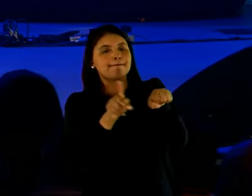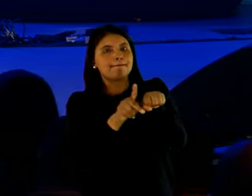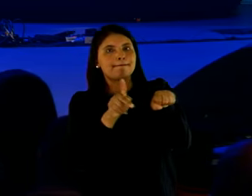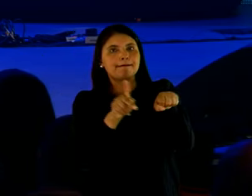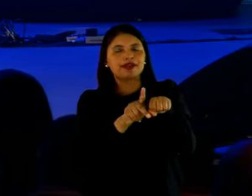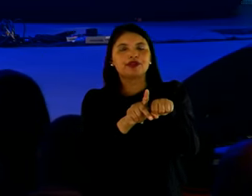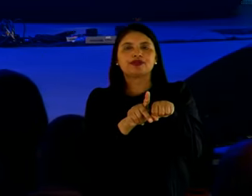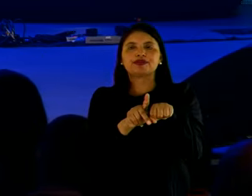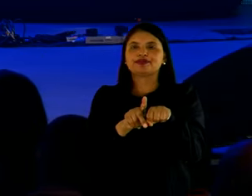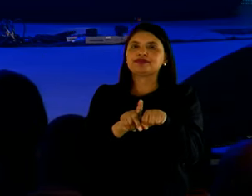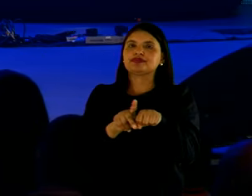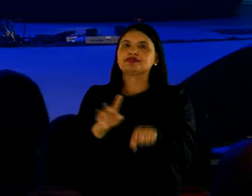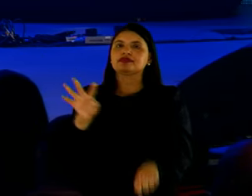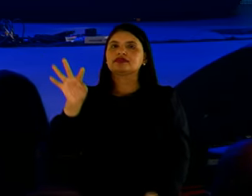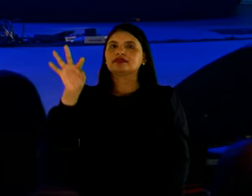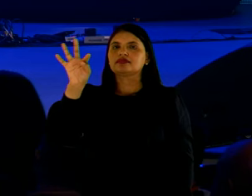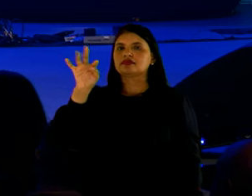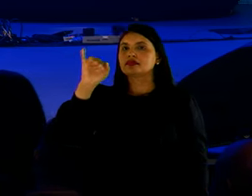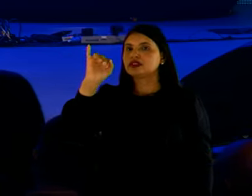no monte da transfiguração.